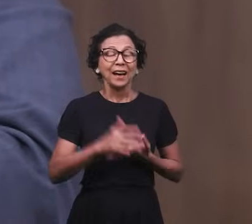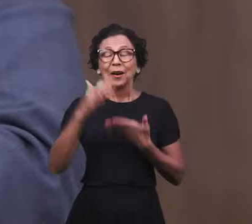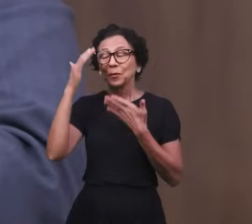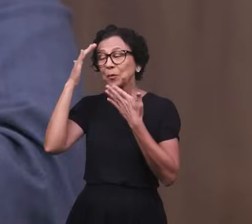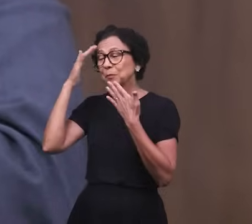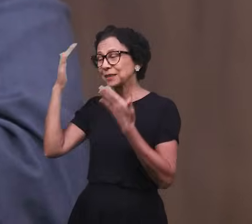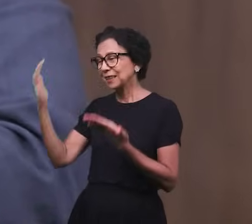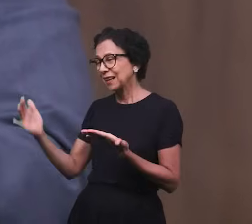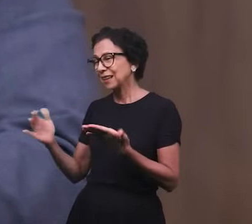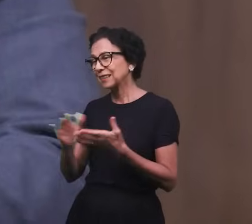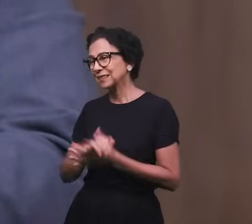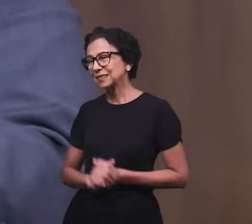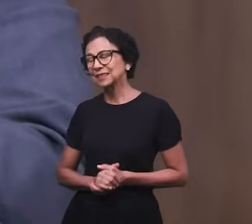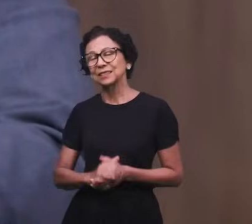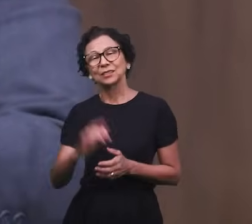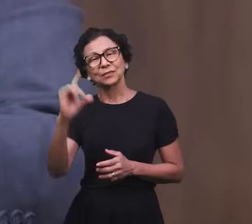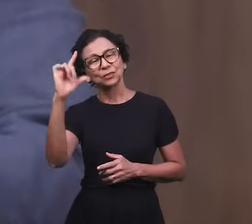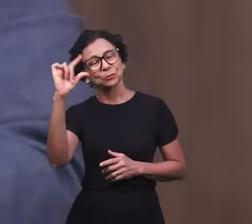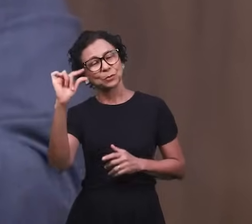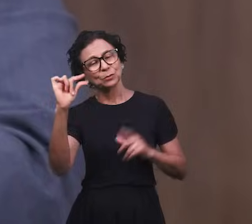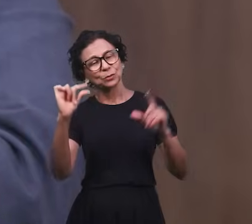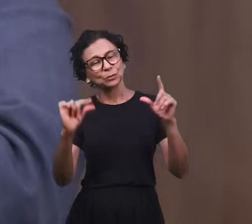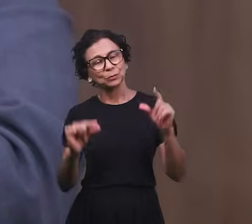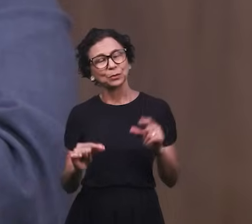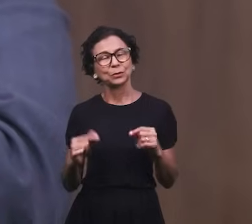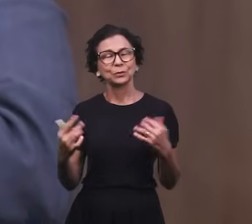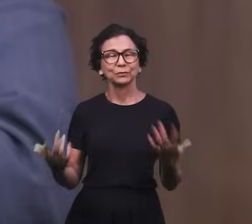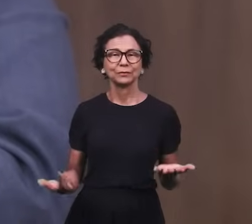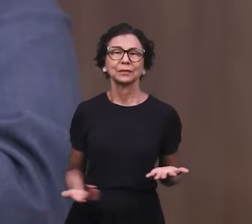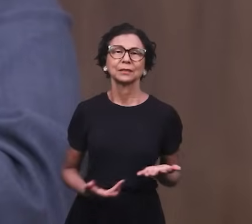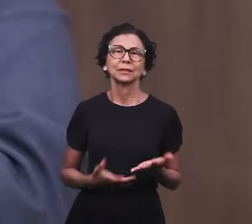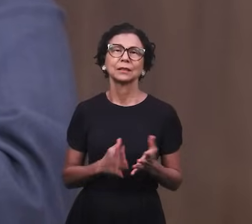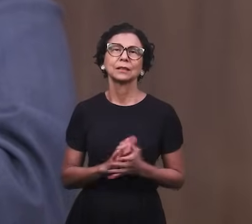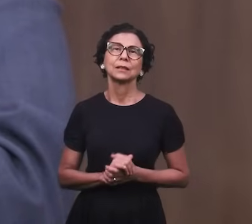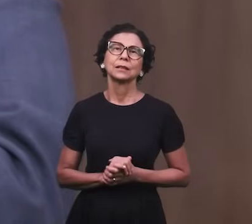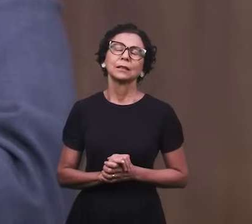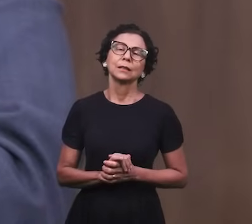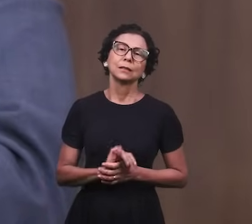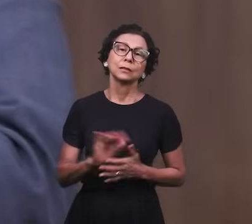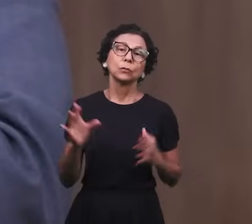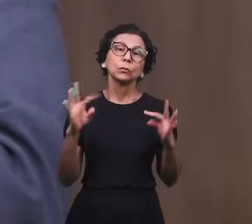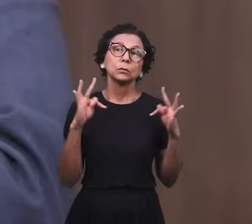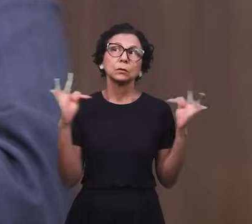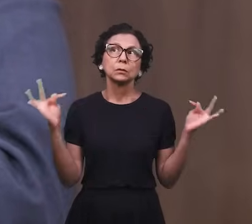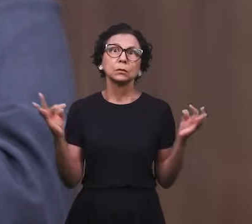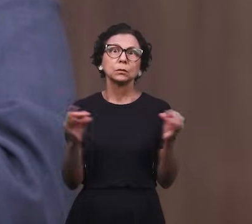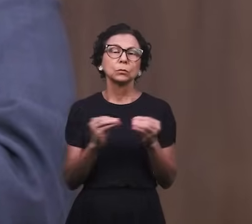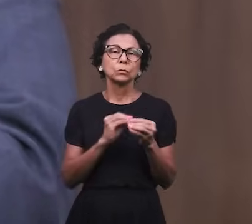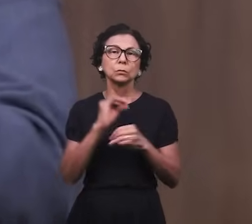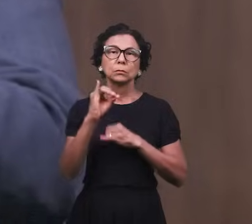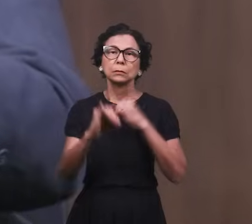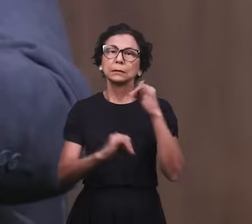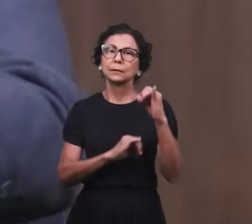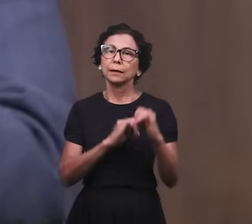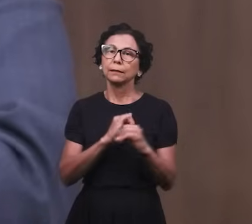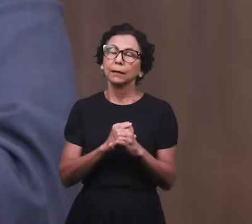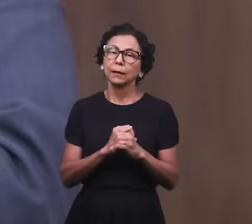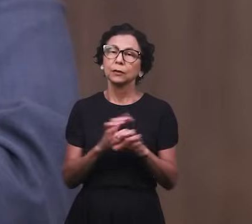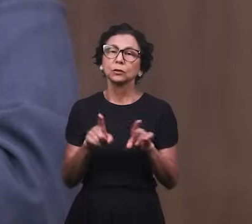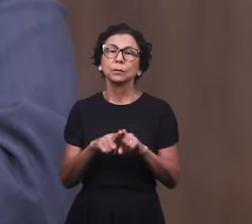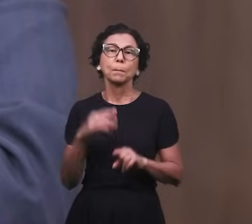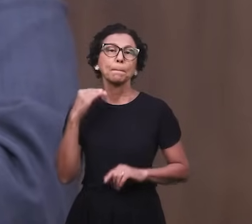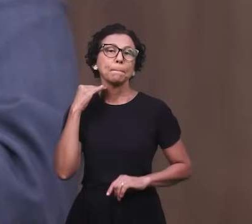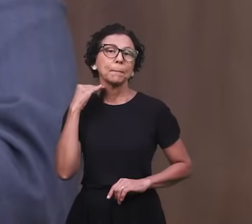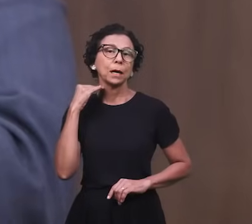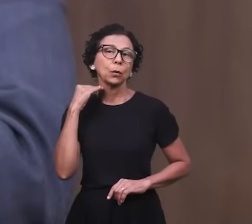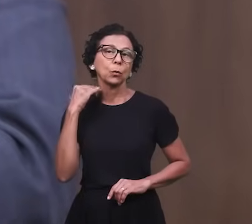mais, muito diminuída, né? Ao longo, porque você recebe agora as contas pela internet, você paga pela internet, a ida no banco ficou